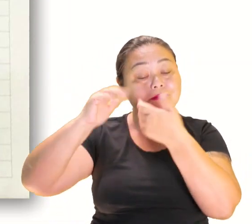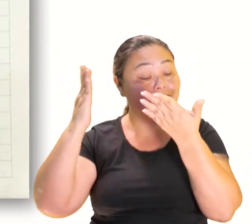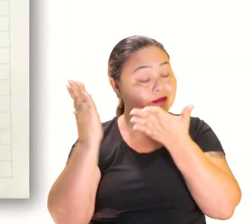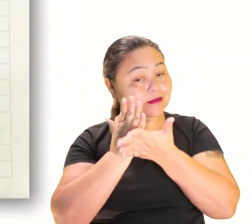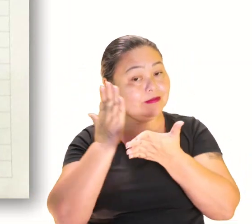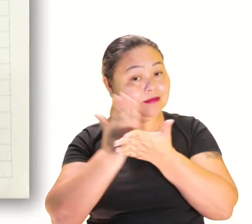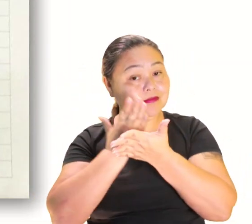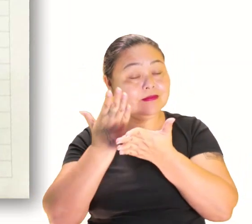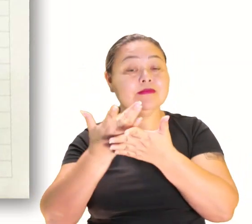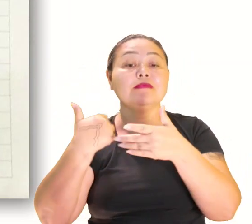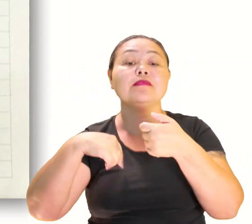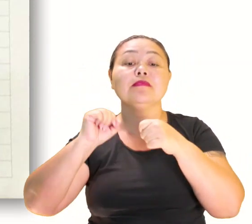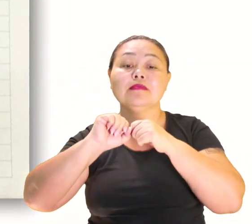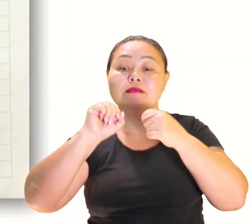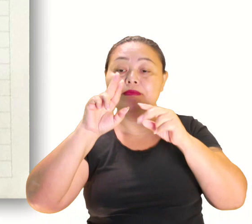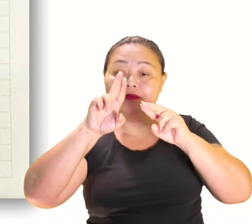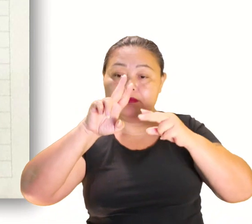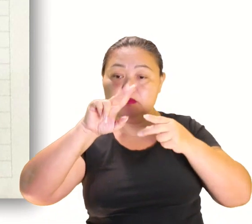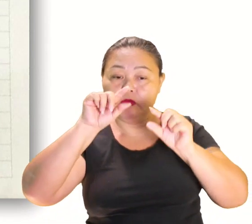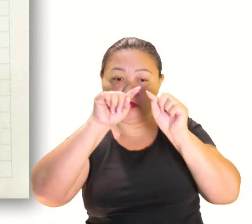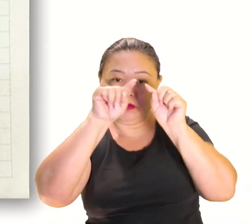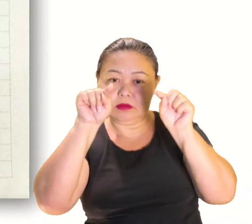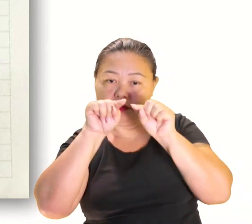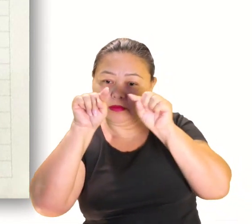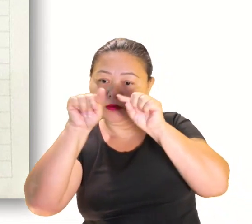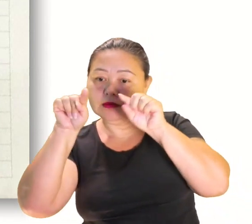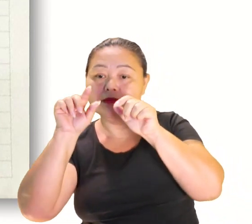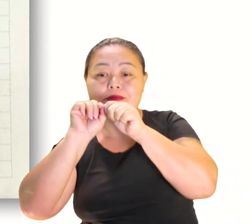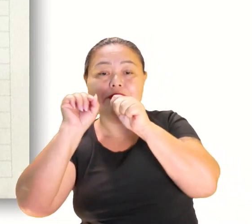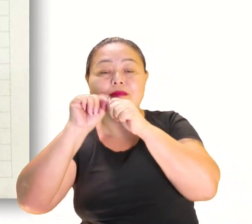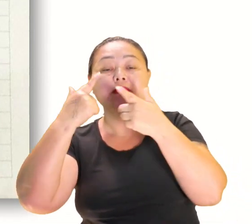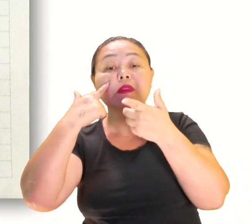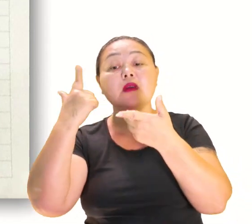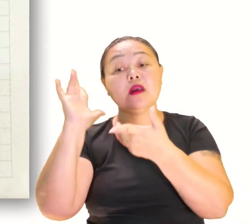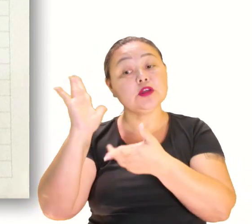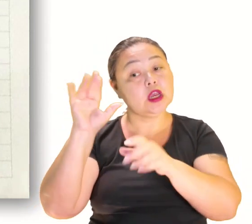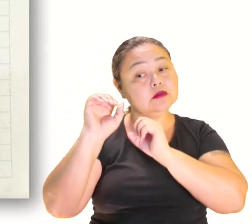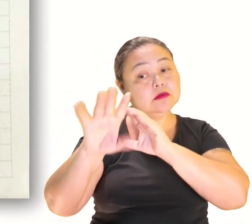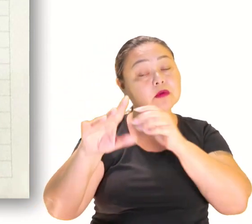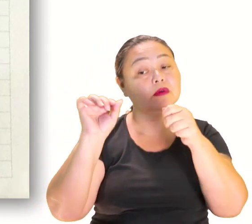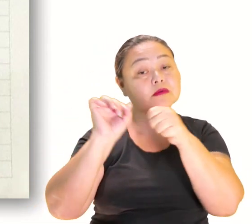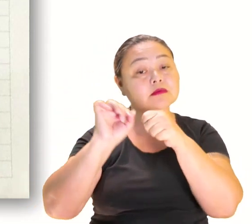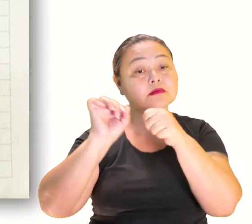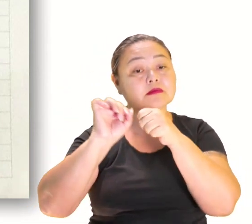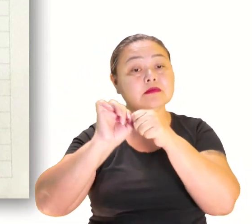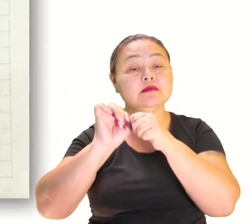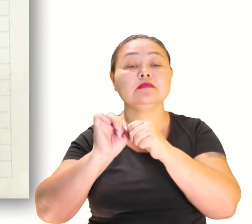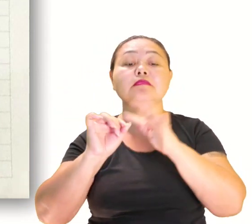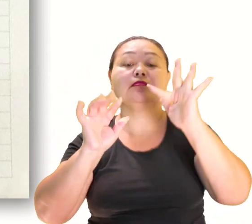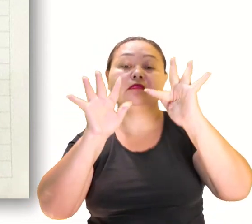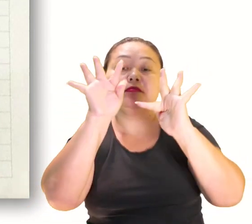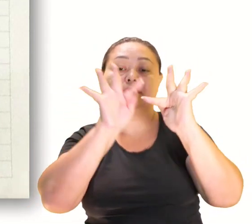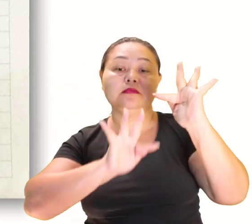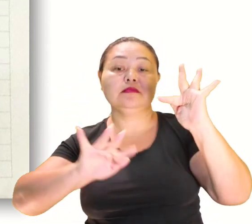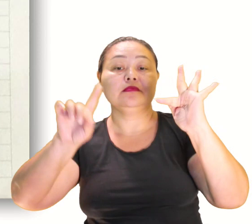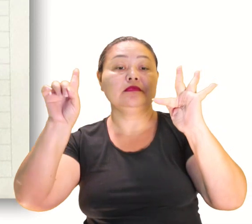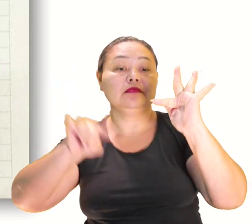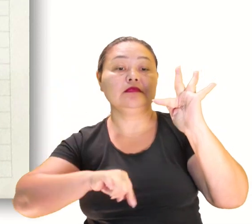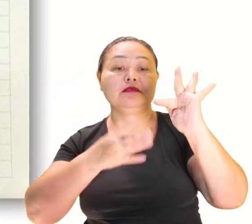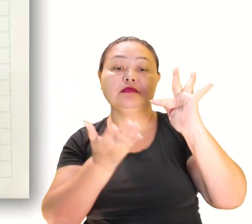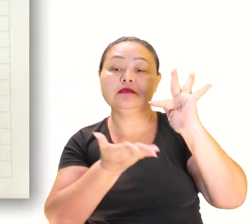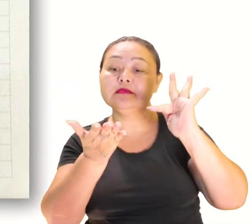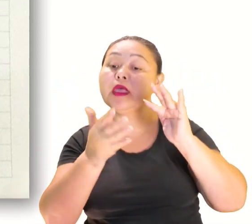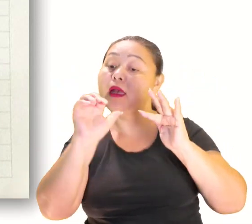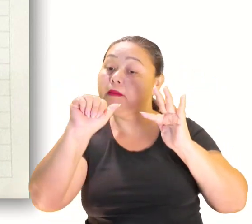quadriculada, que nós ensinamos para vocês como é que faz já. Então, função logarítmica, ele dá a notação da função, lá, o f de x igual ao log de x na